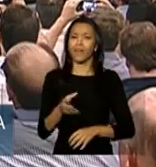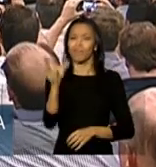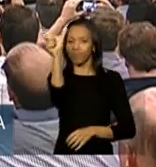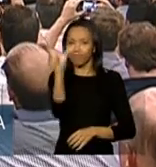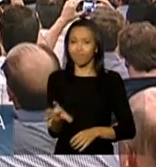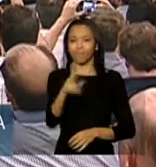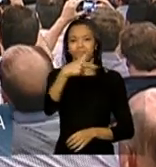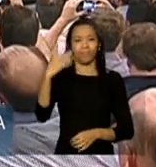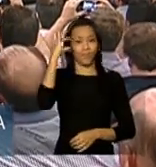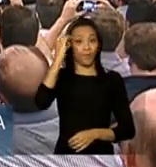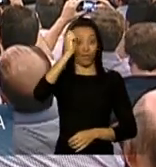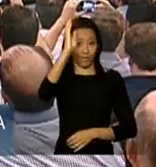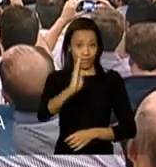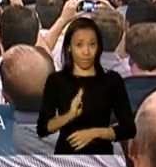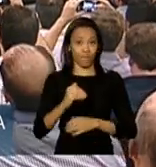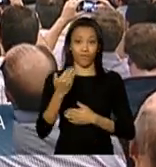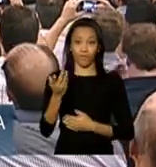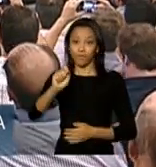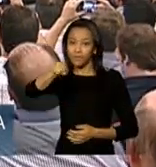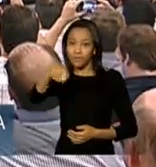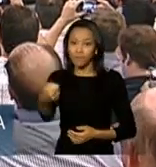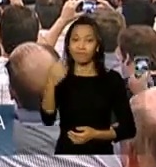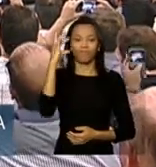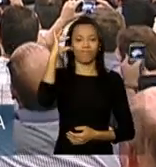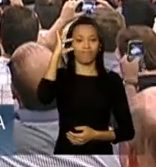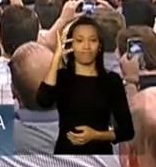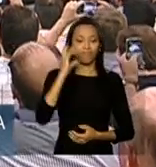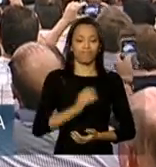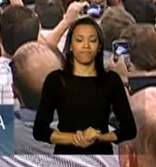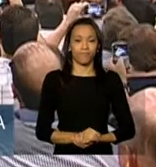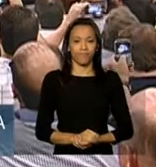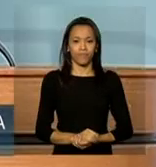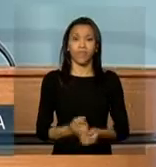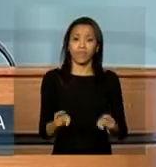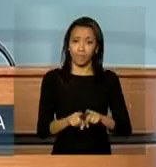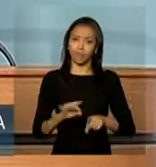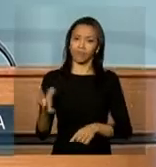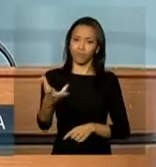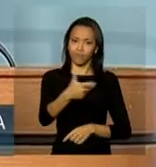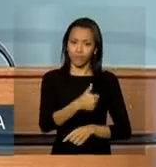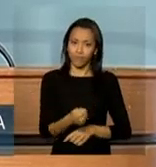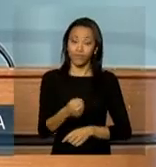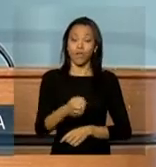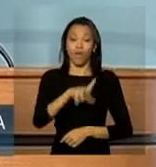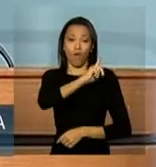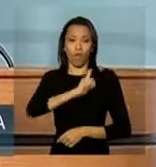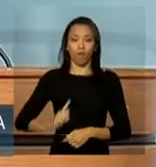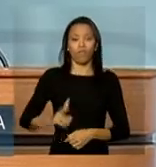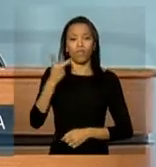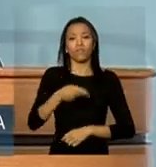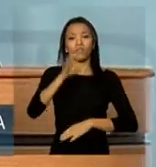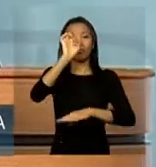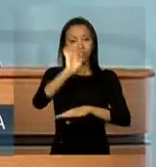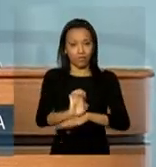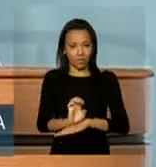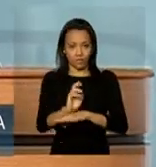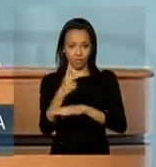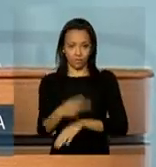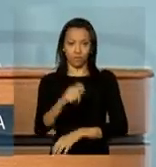República, excelentíssima senhora Dilma Rousseff, excelentíssimo governador do Estado, Tarso